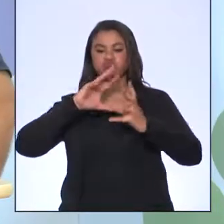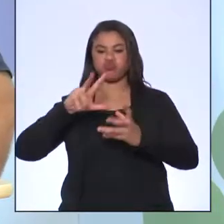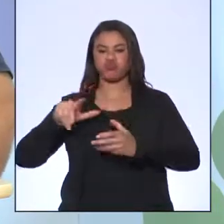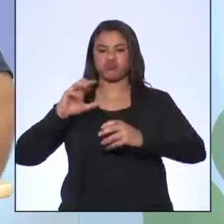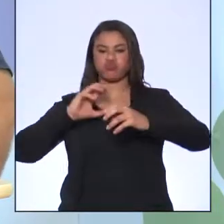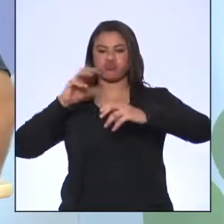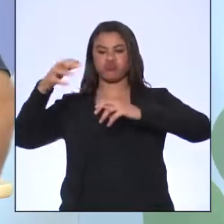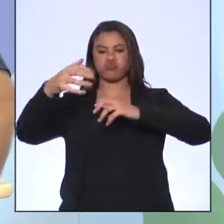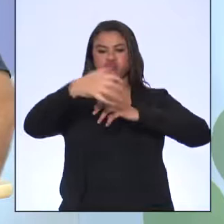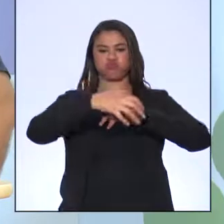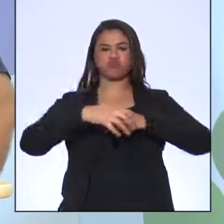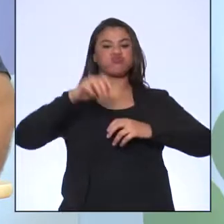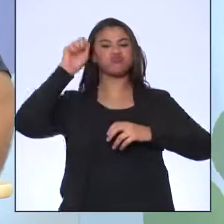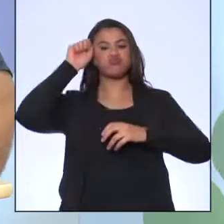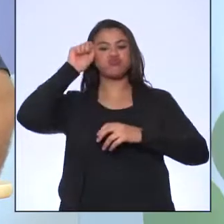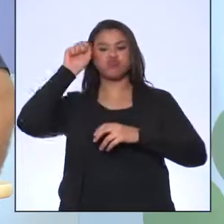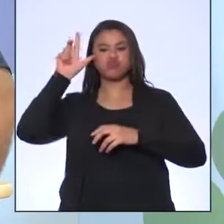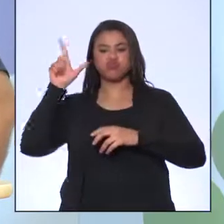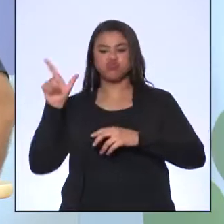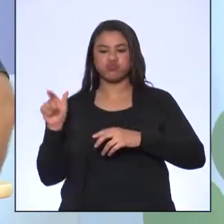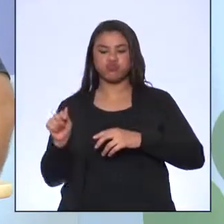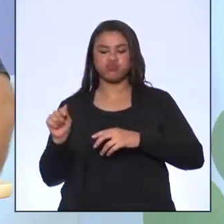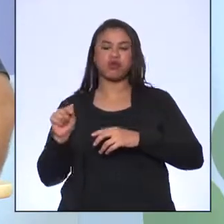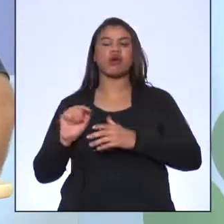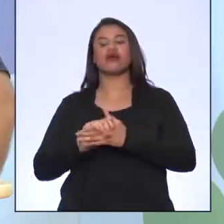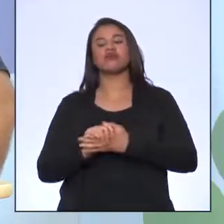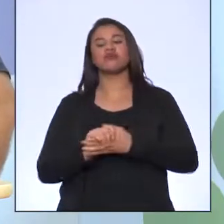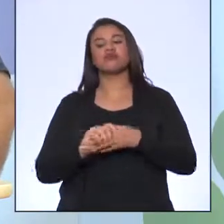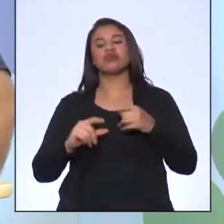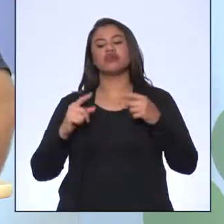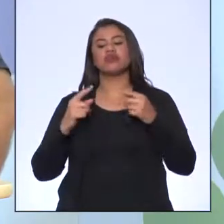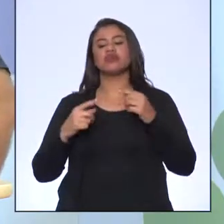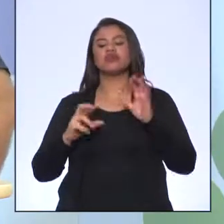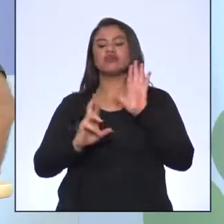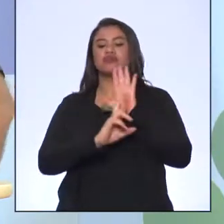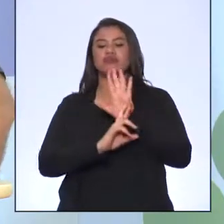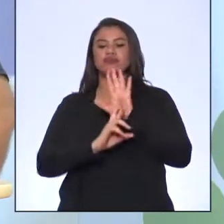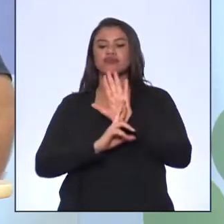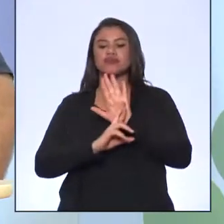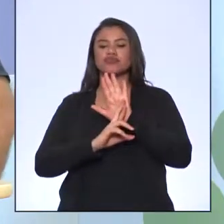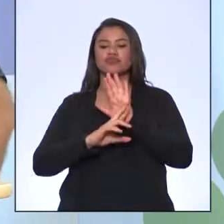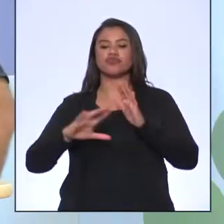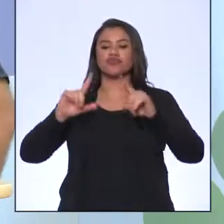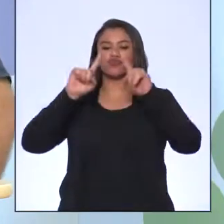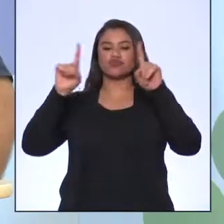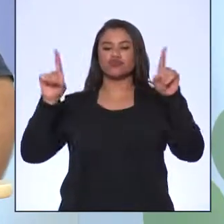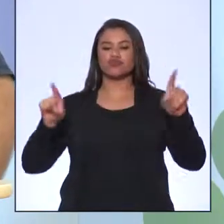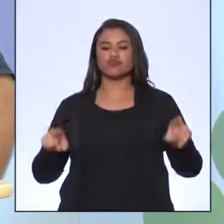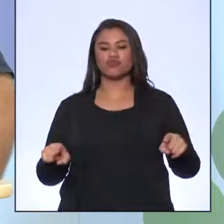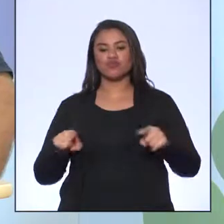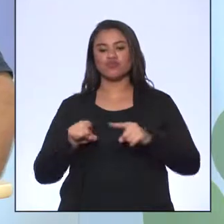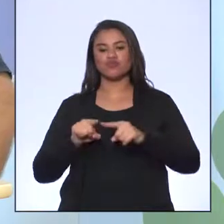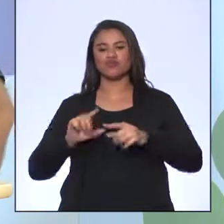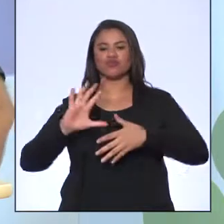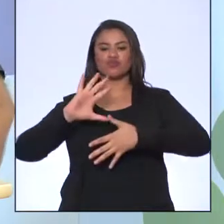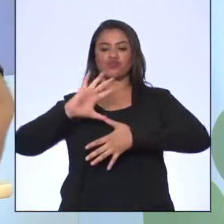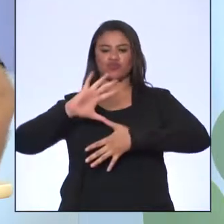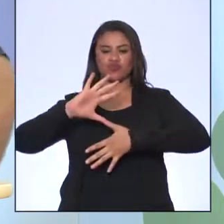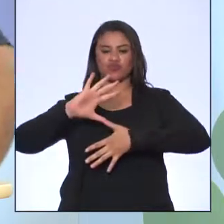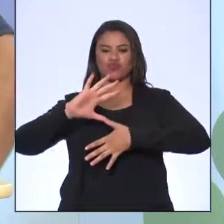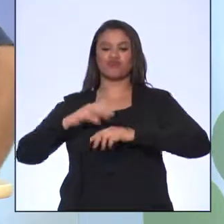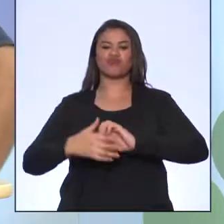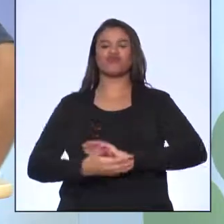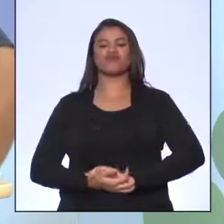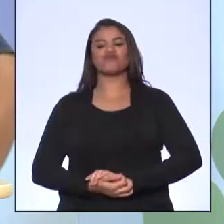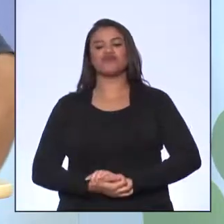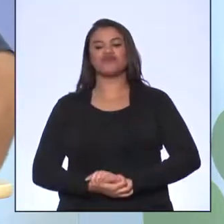que nós vamos ver aí algumas representações que vocês vão apresentar, que a professora e eu vamos apresentar aqui para vocês, correto? O que